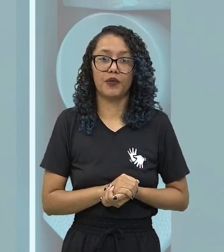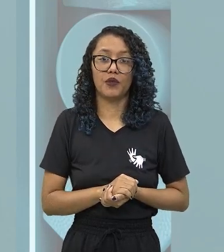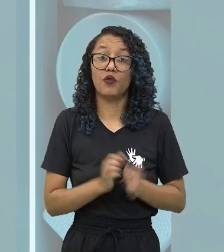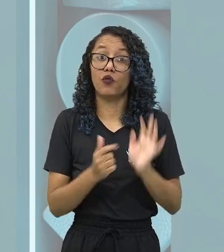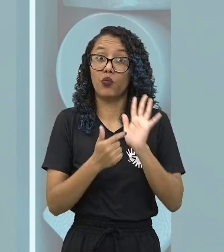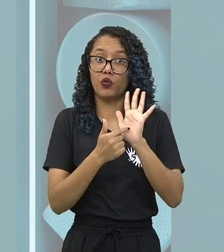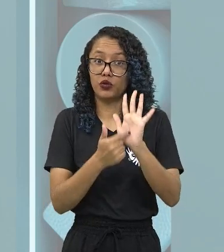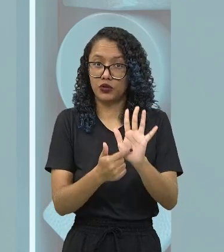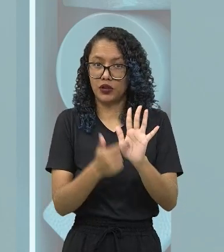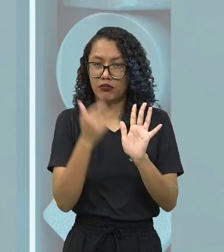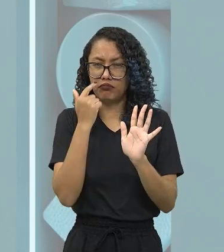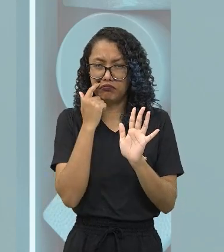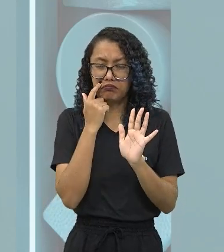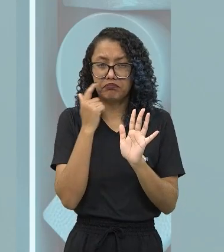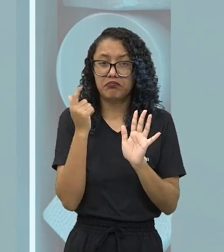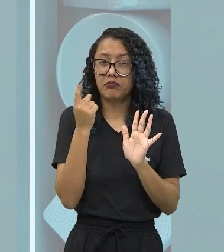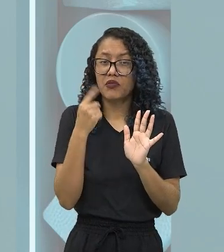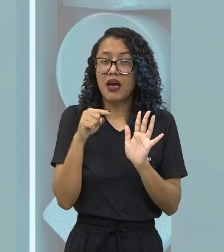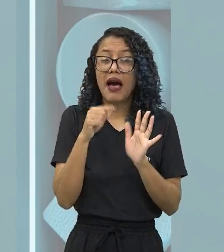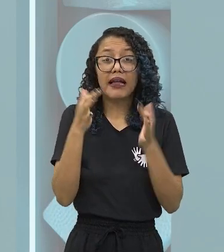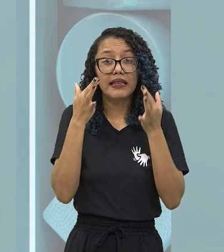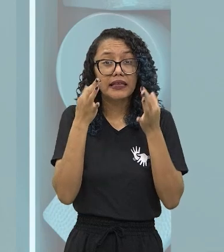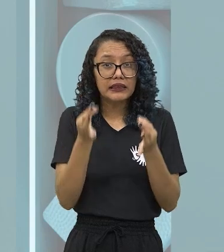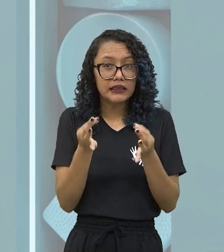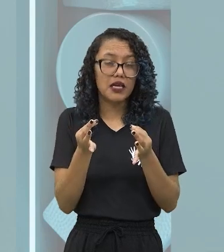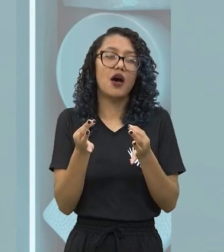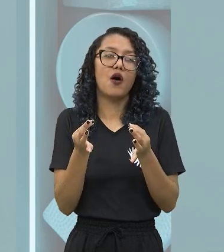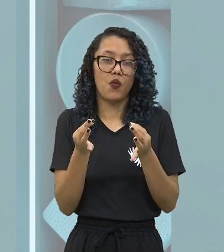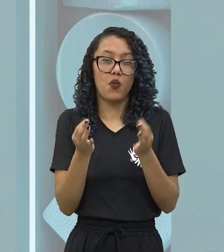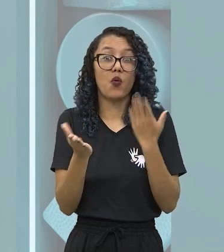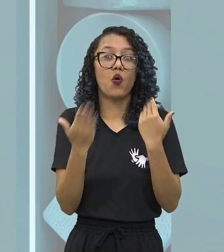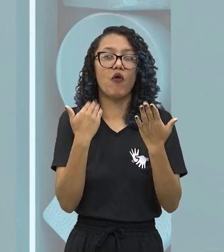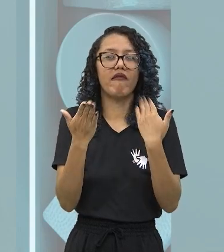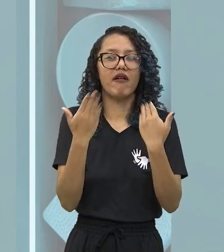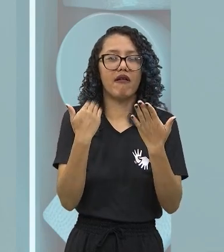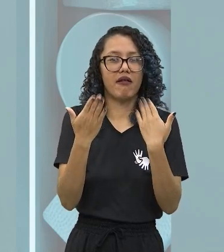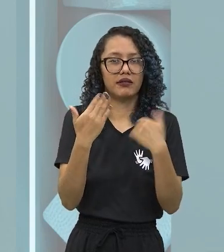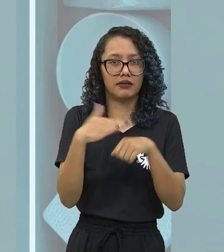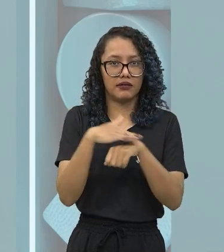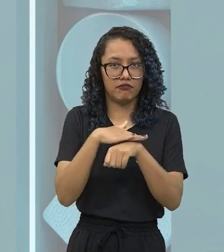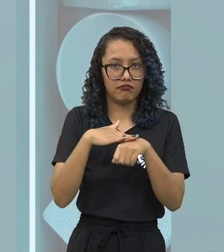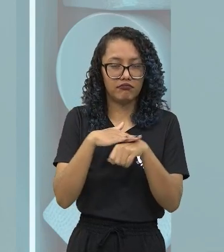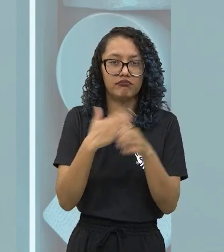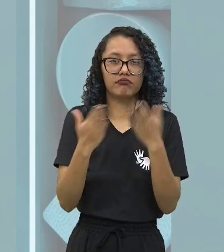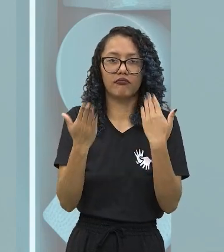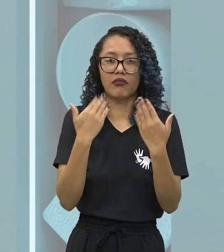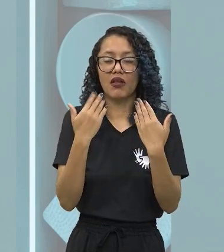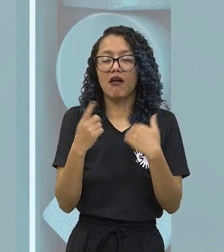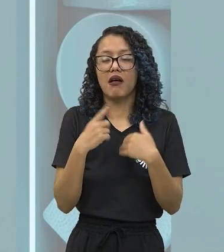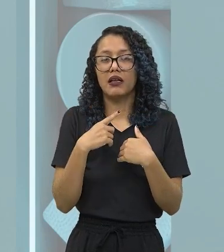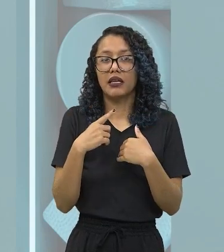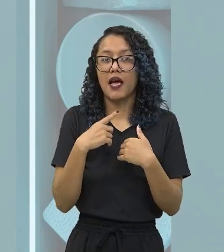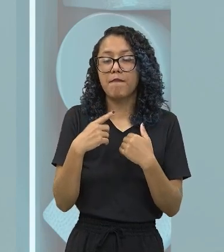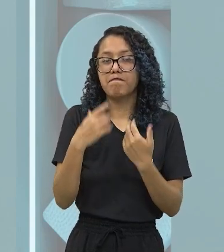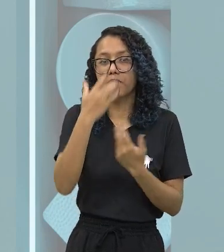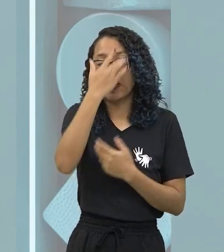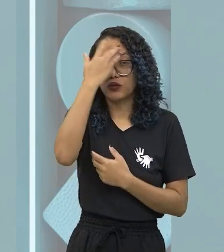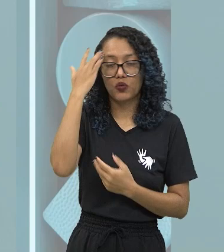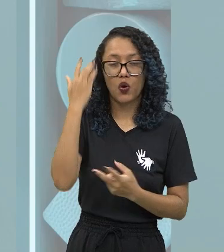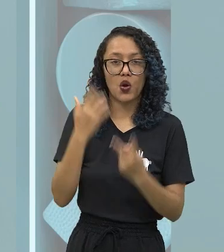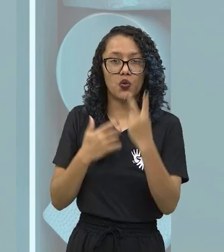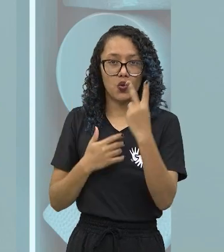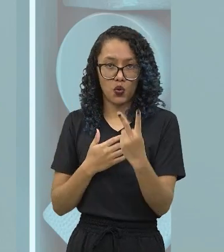aqui, para que vocês escutem um diálogo de 2 pessoas,